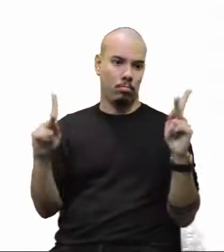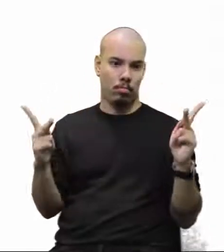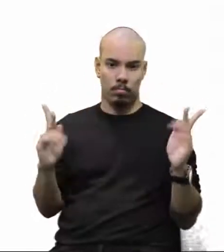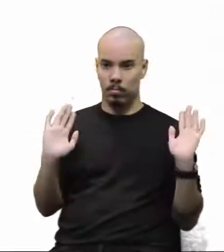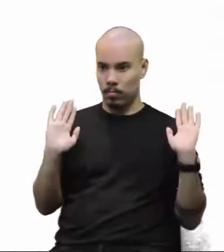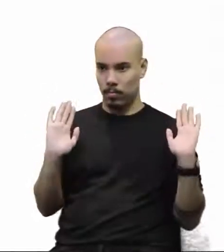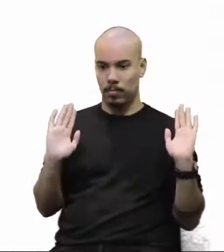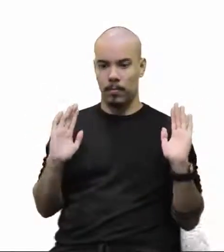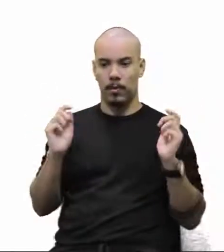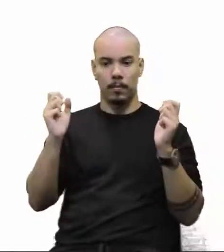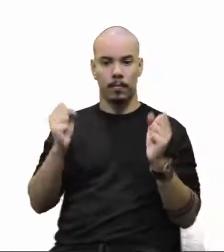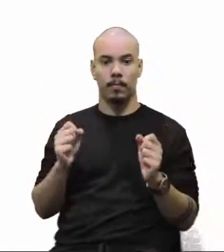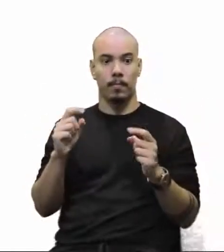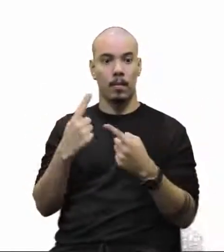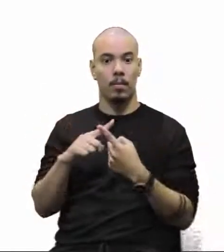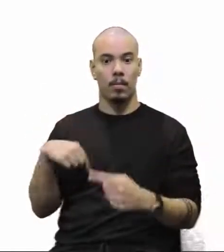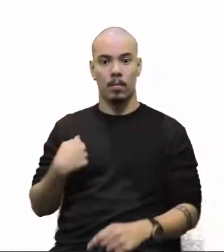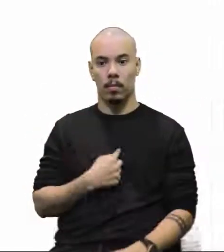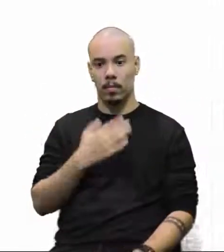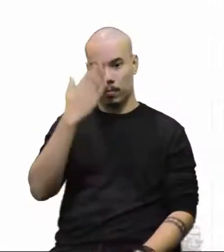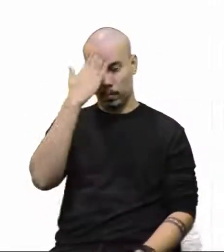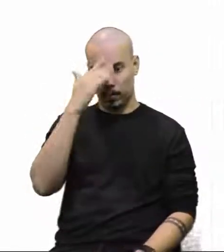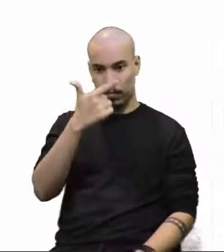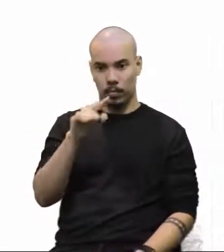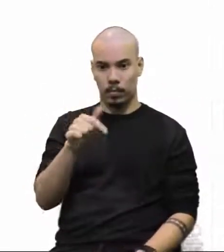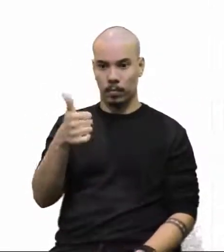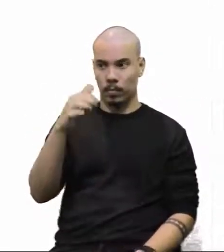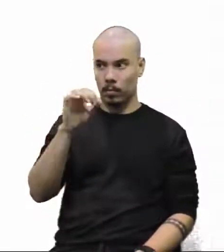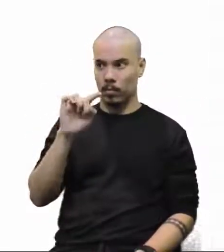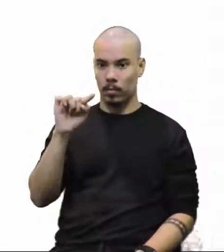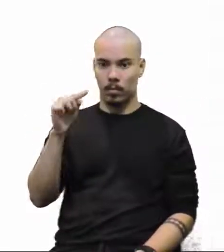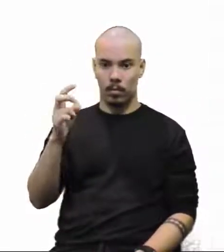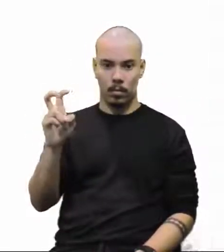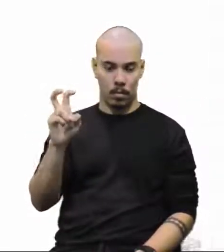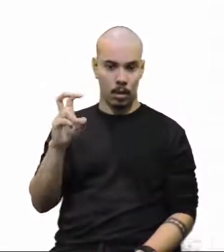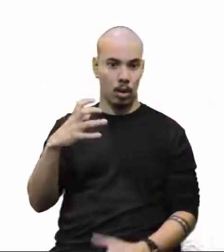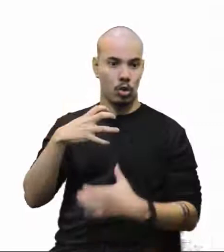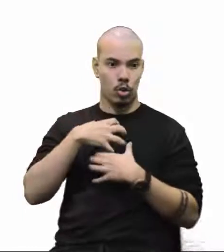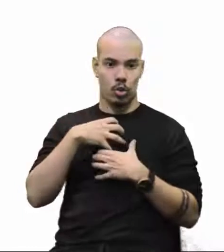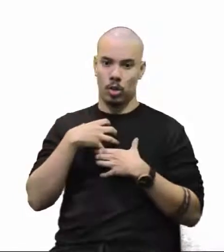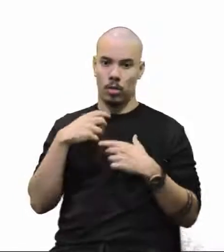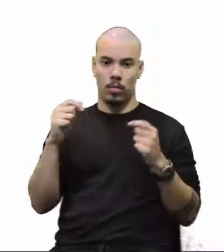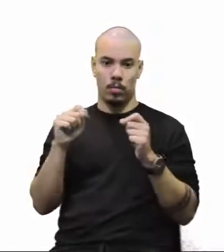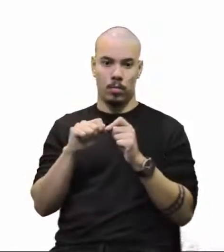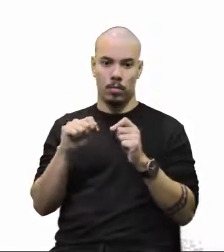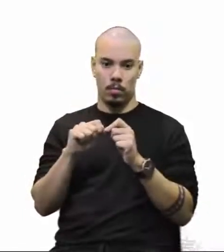é 10 ao quadrado é 100. 2 por 2 é 1. Foi uma maneira de fazer.